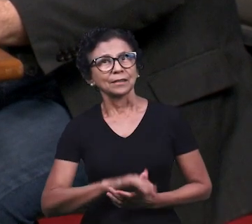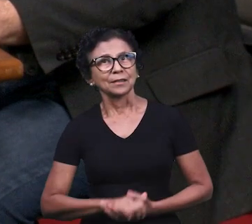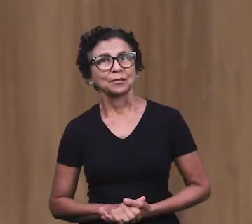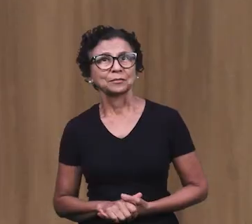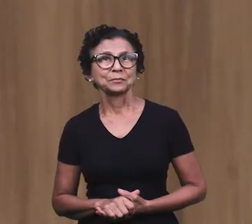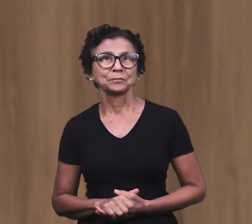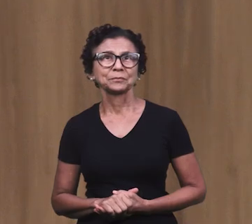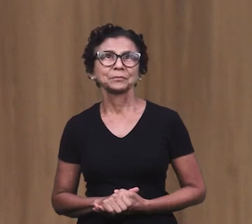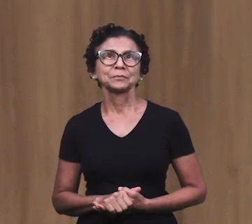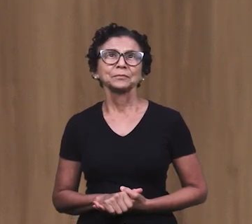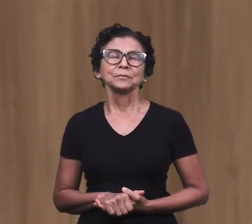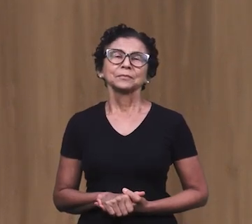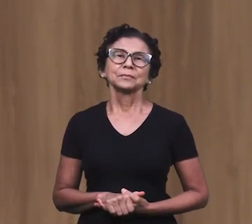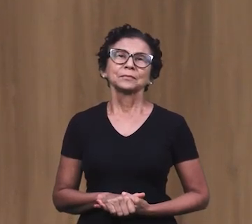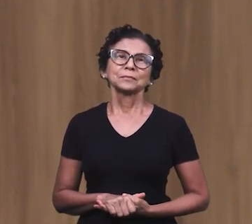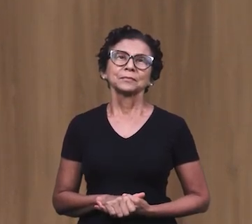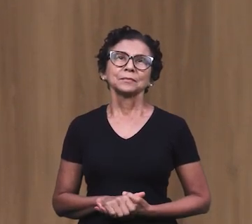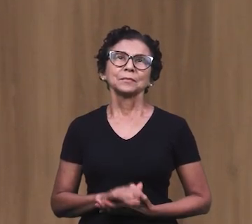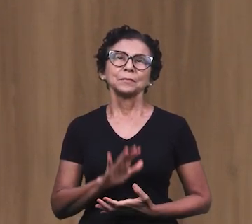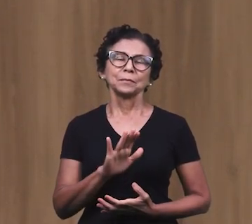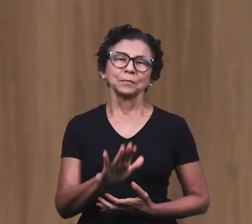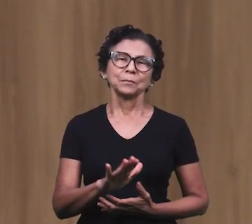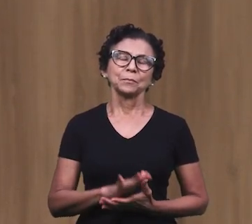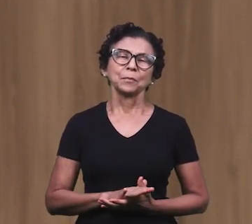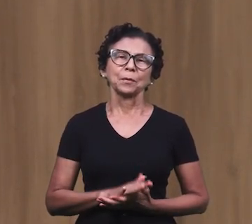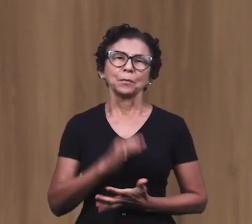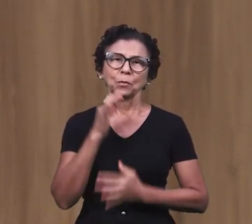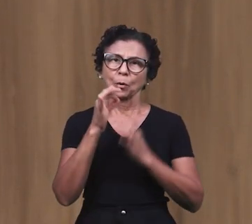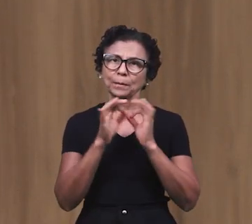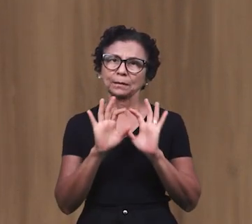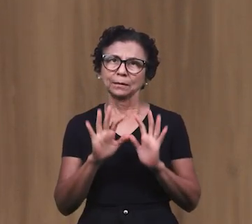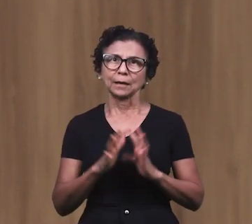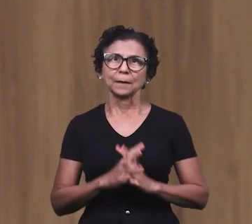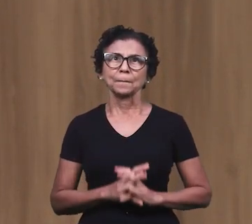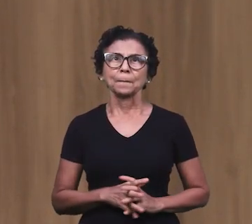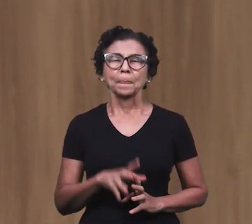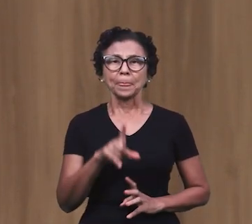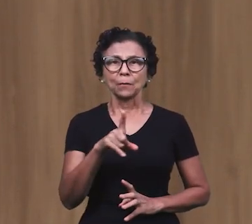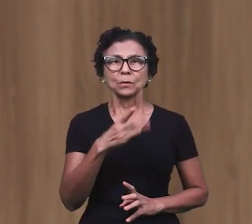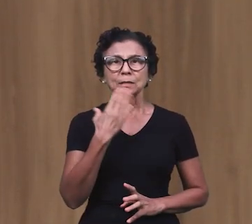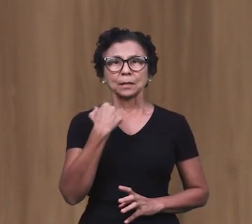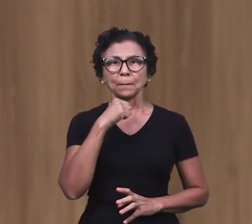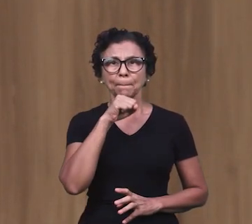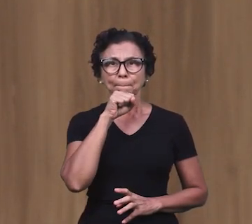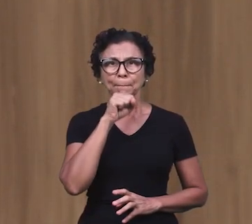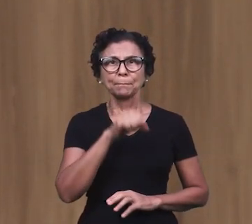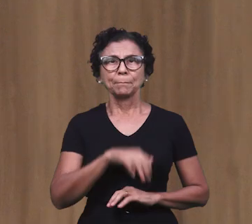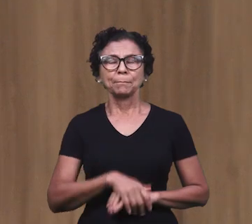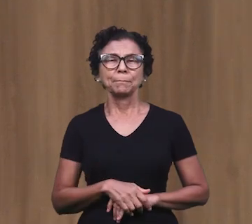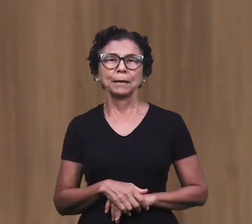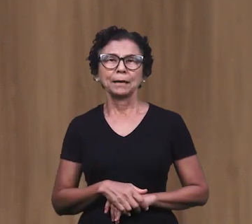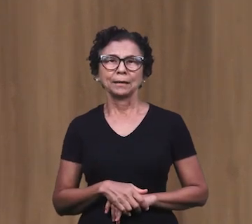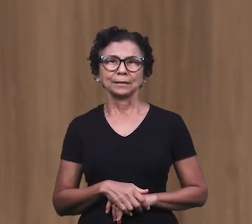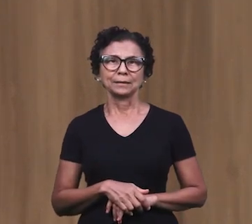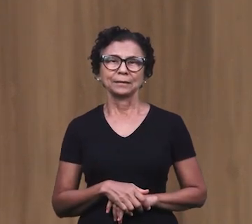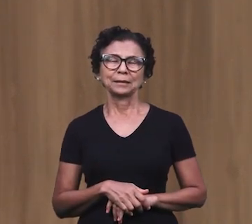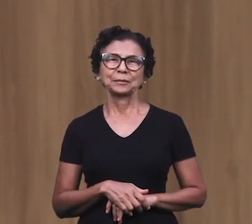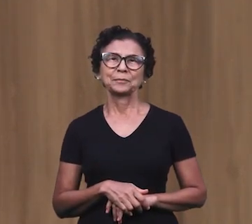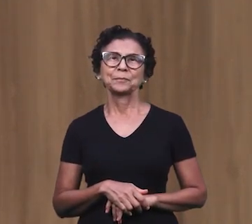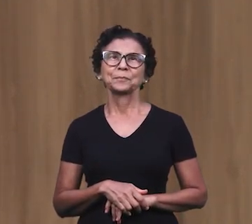se cabe nesse comentário, mas fica aqui um apelo. Você, pai de família, ou aquele que Deus levantou dentro de